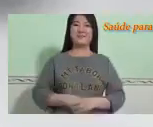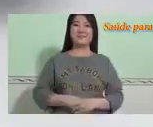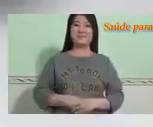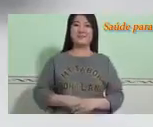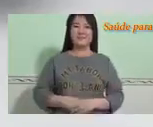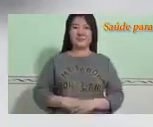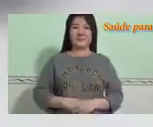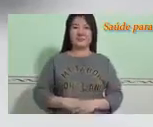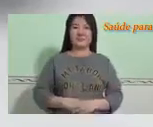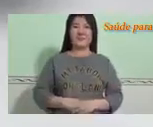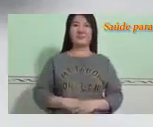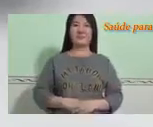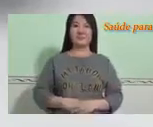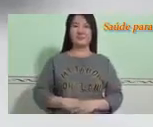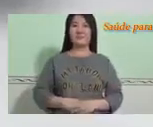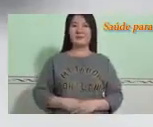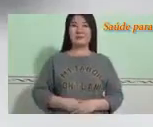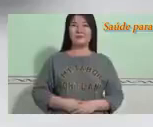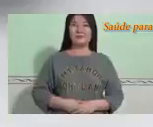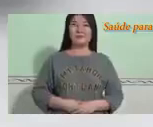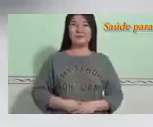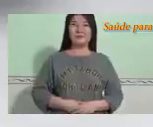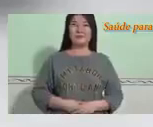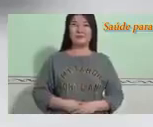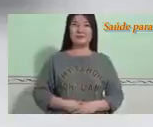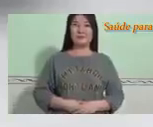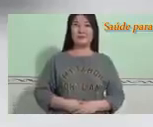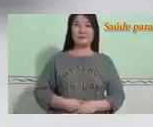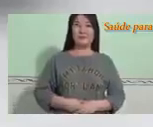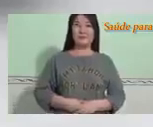Uma hora antes do horário ideal de ir para a cama.